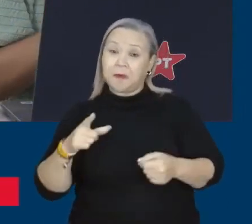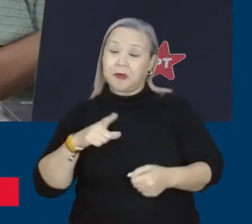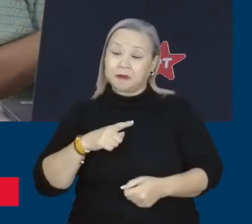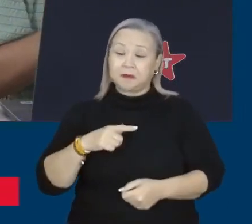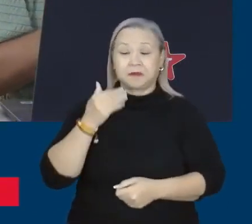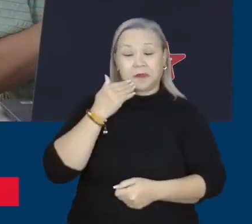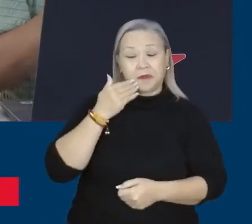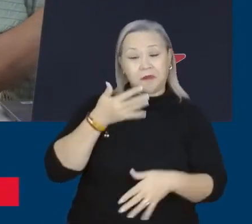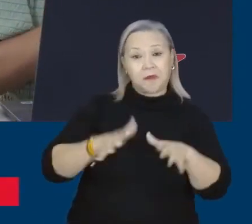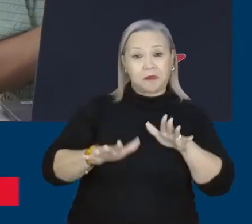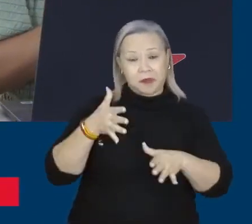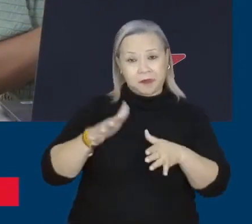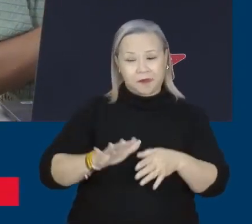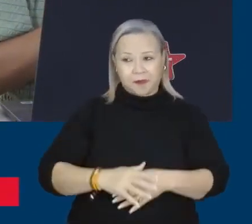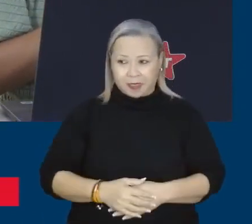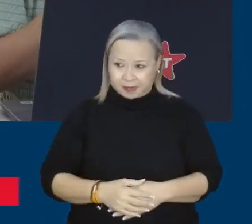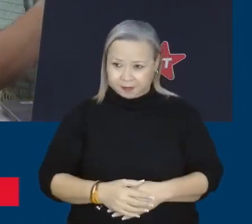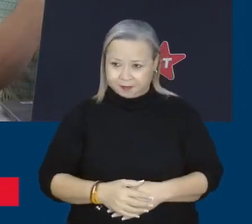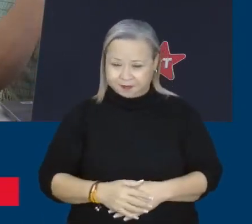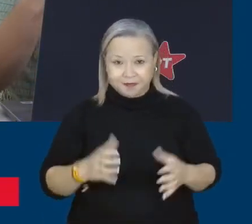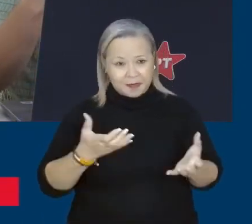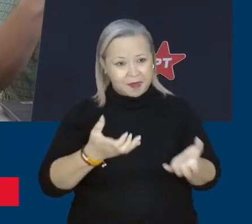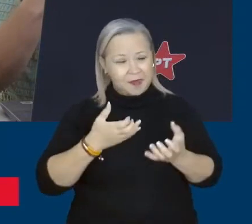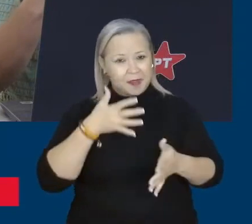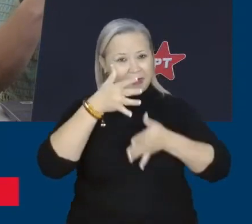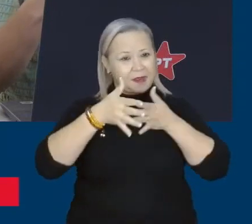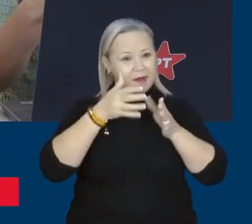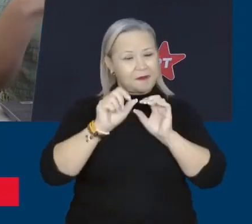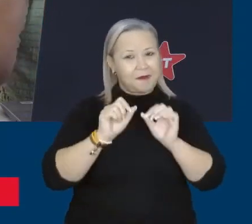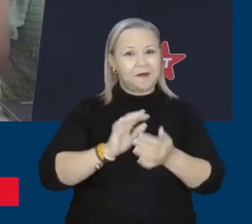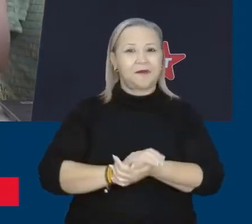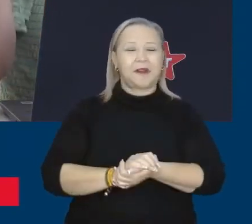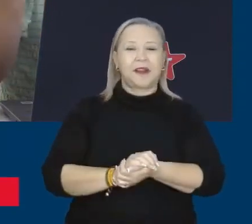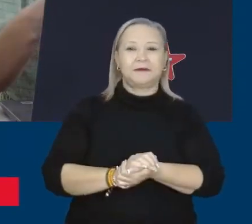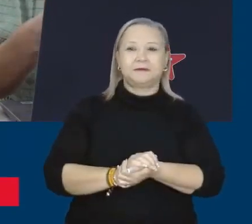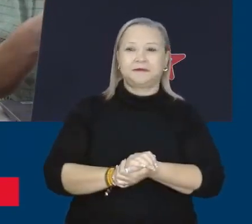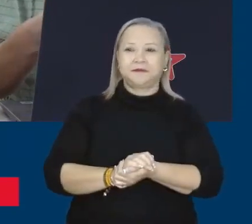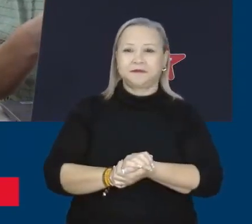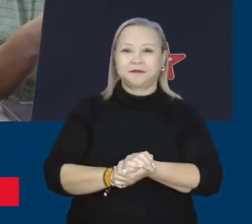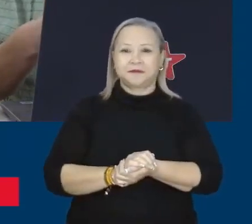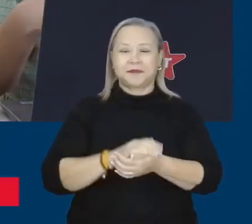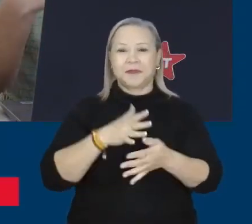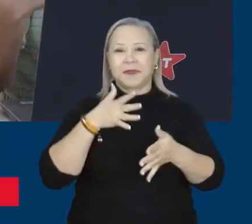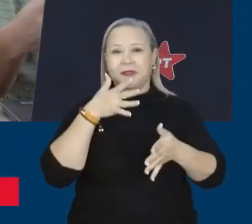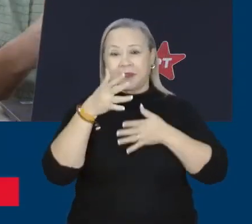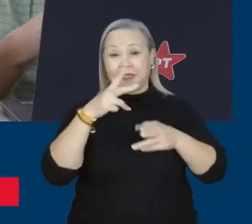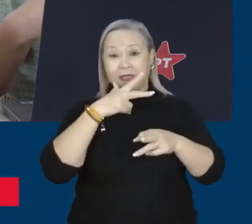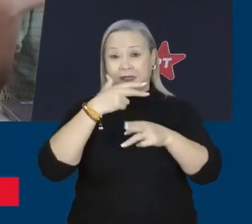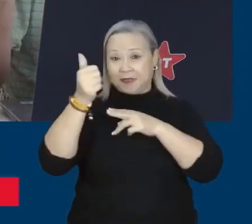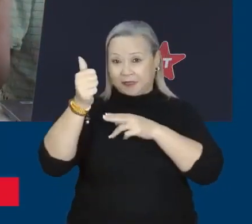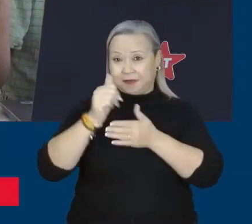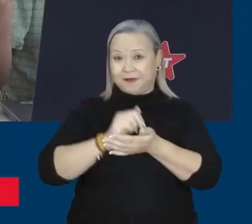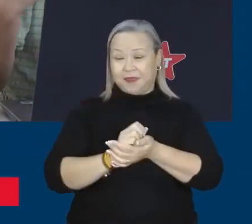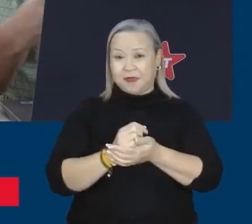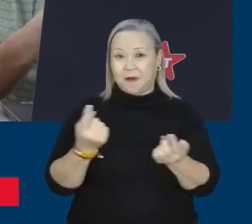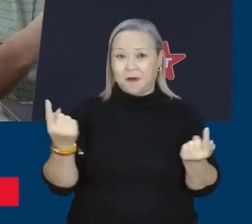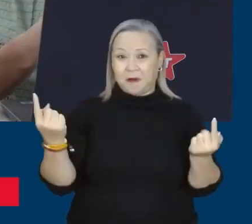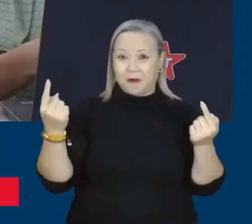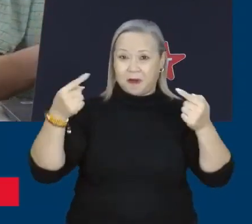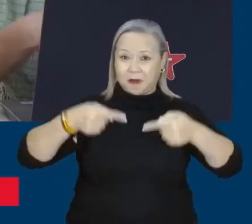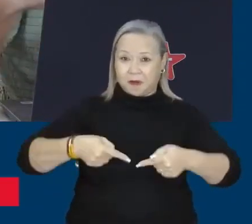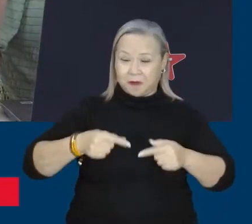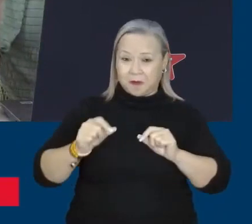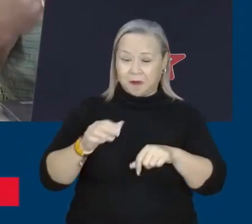problema nenhum. Eu queria falar, já que o senhor estava falando que essa vitória, né, contra o